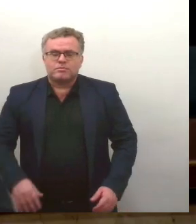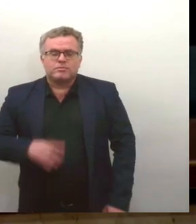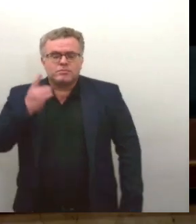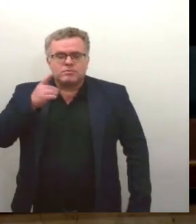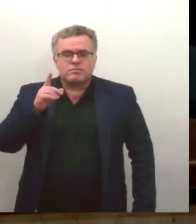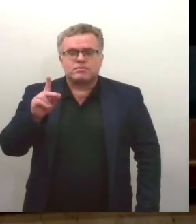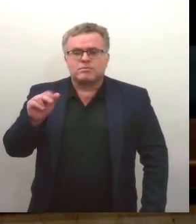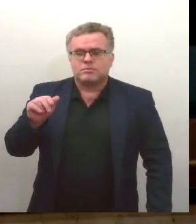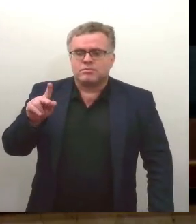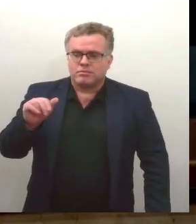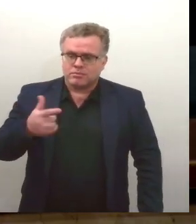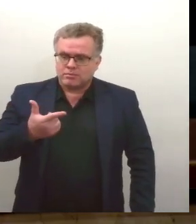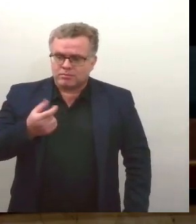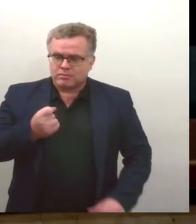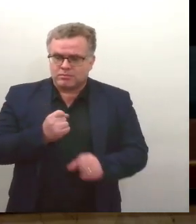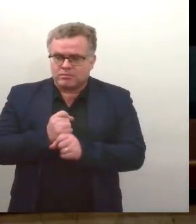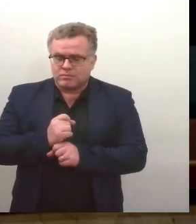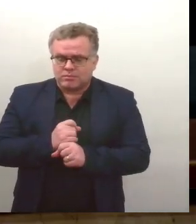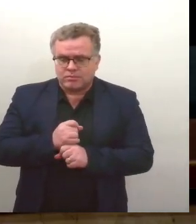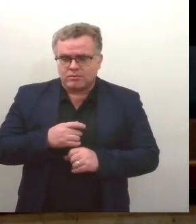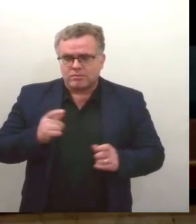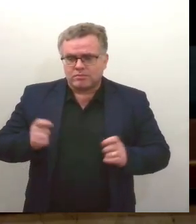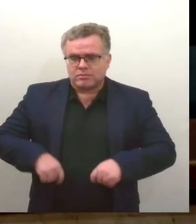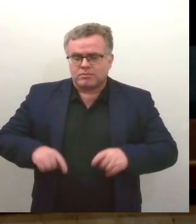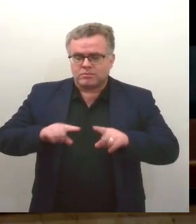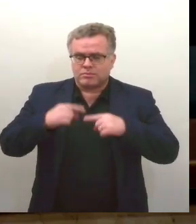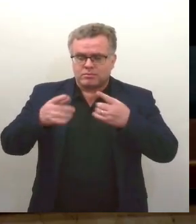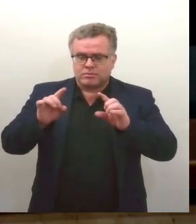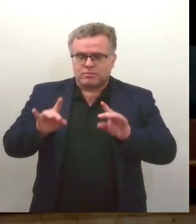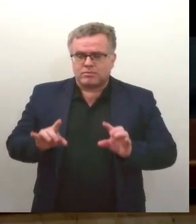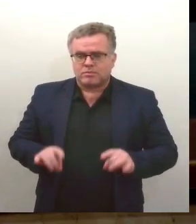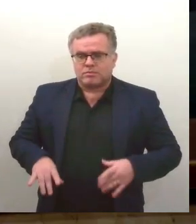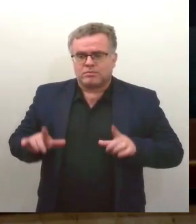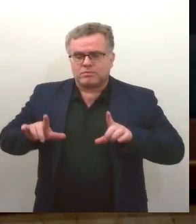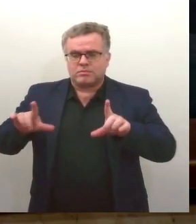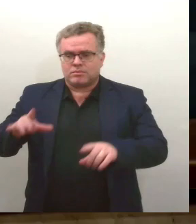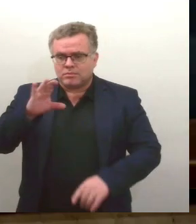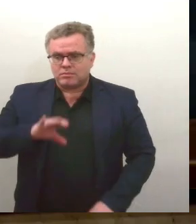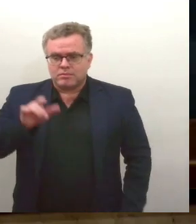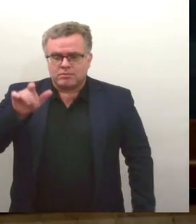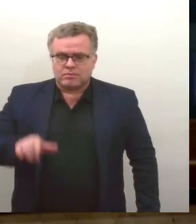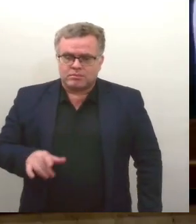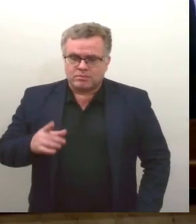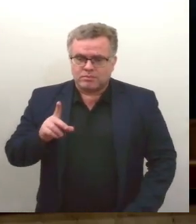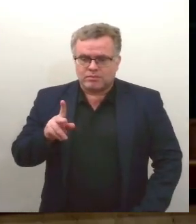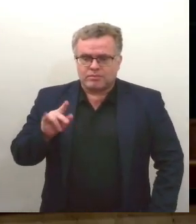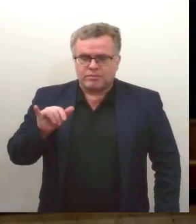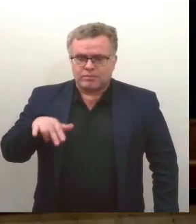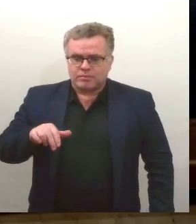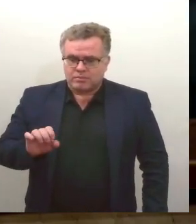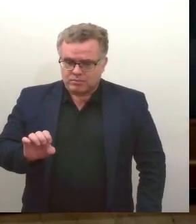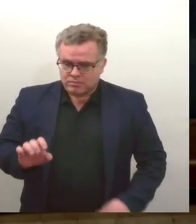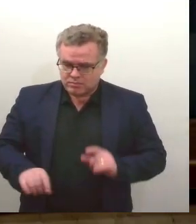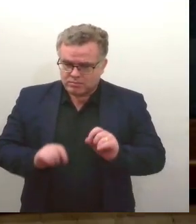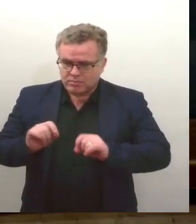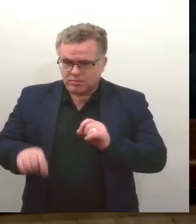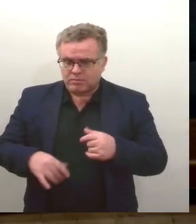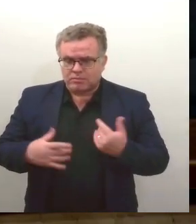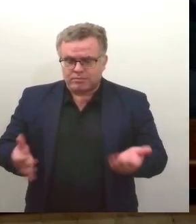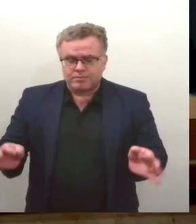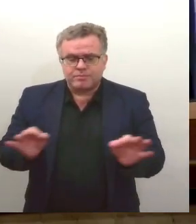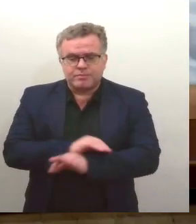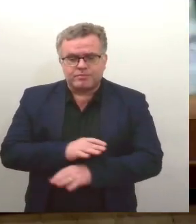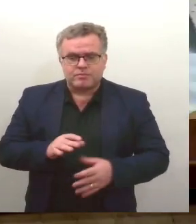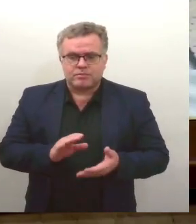sessão especial de entrega de título de cidadania sergipana a Dra Viviane Cruz pessoa encerrando a presente